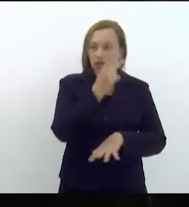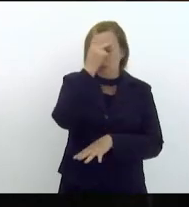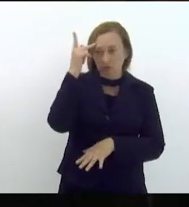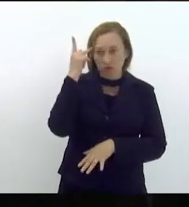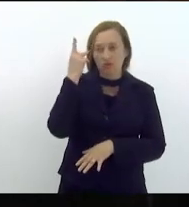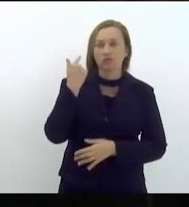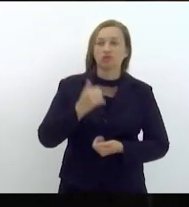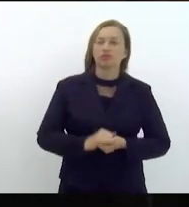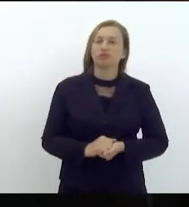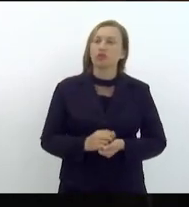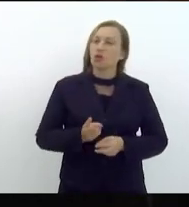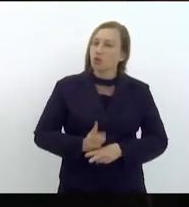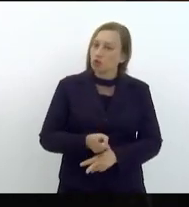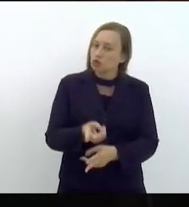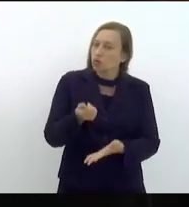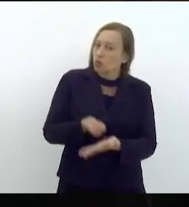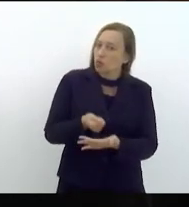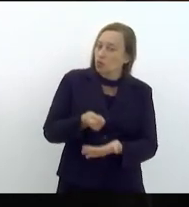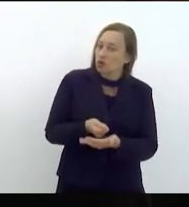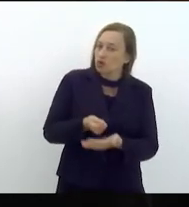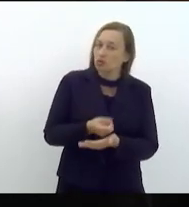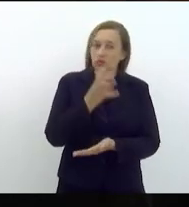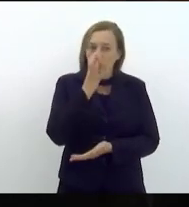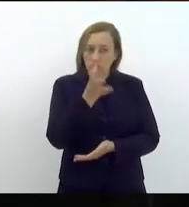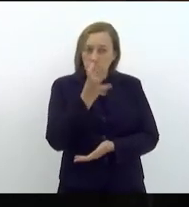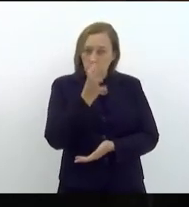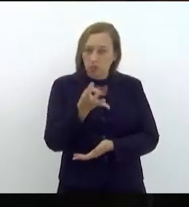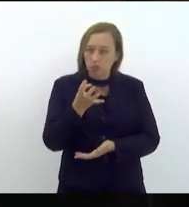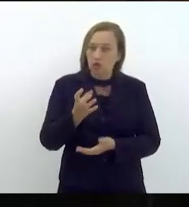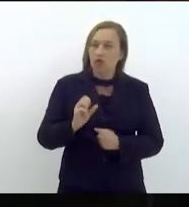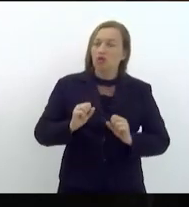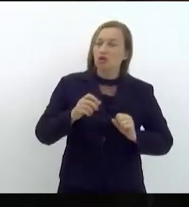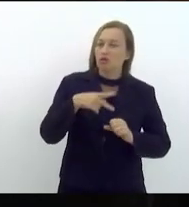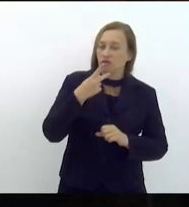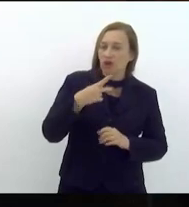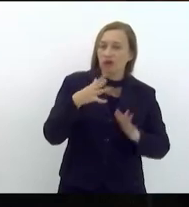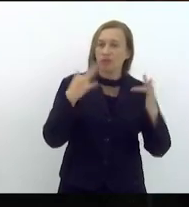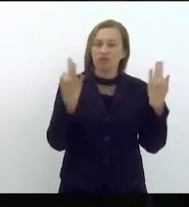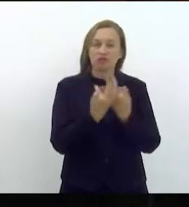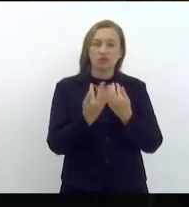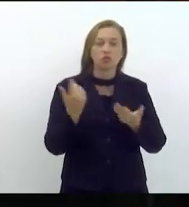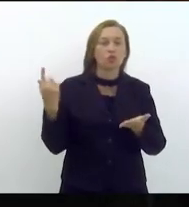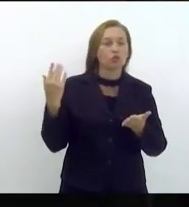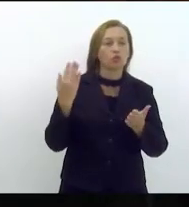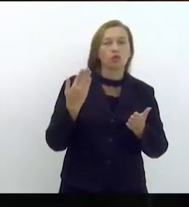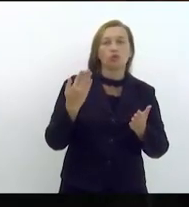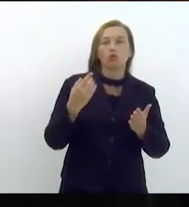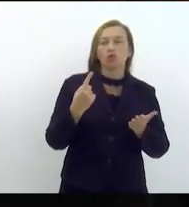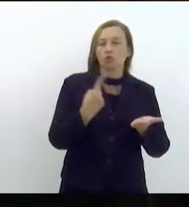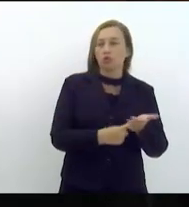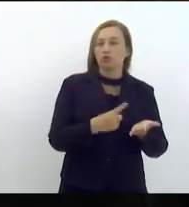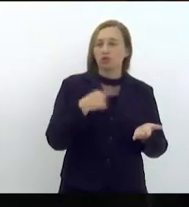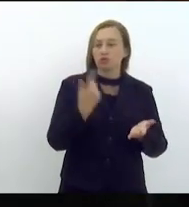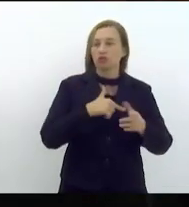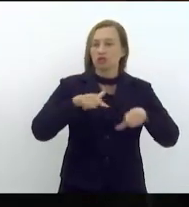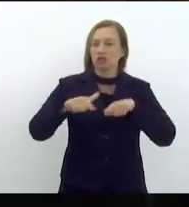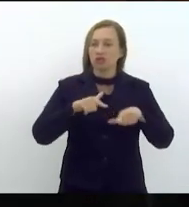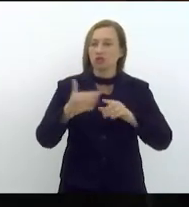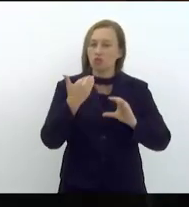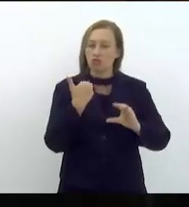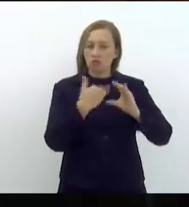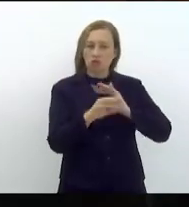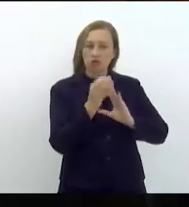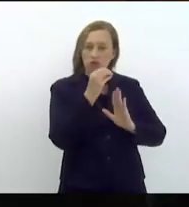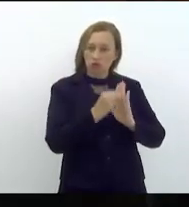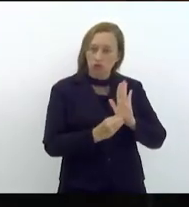a gente vai continuar cobrando denunciando eu quero reforçar com as famílias o compromisso do nosso mandato hoje já vou enviar mais um ofício